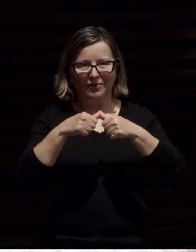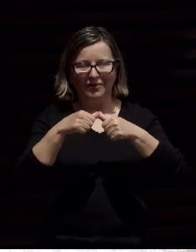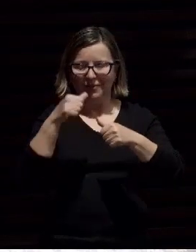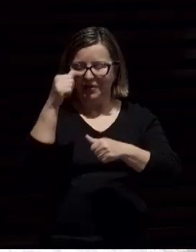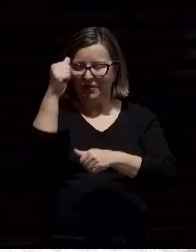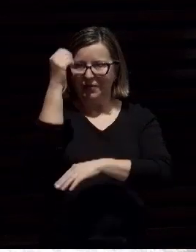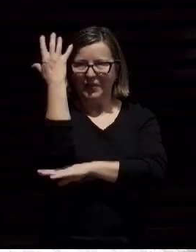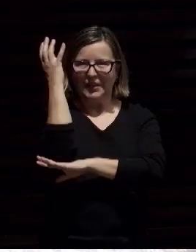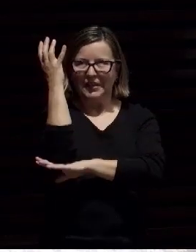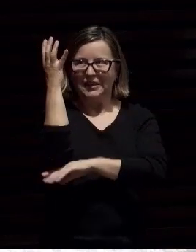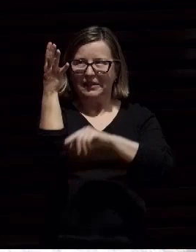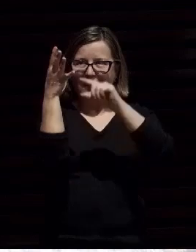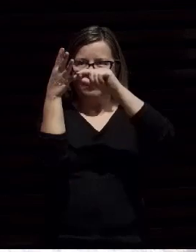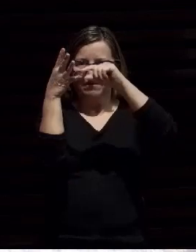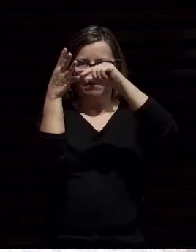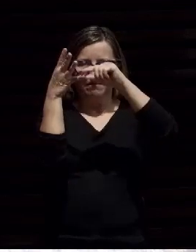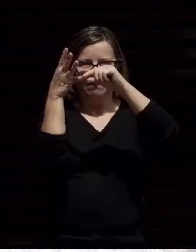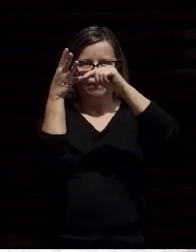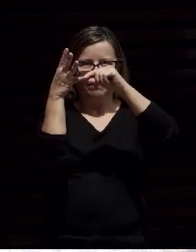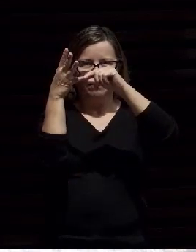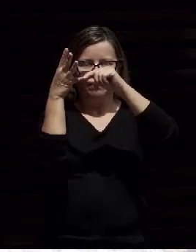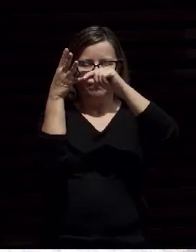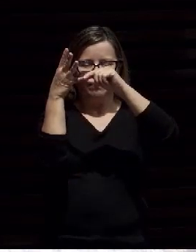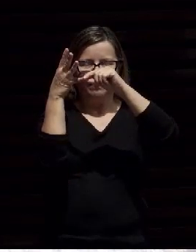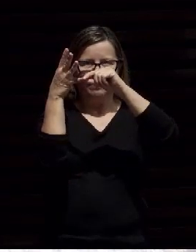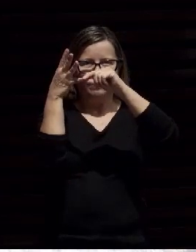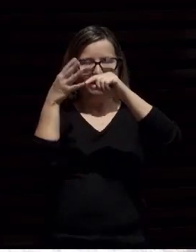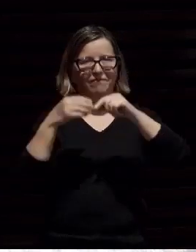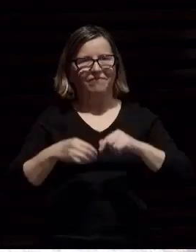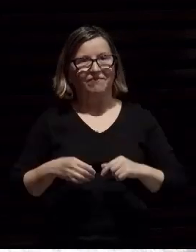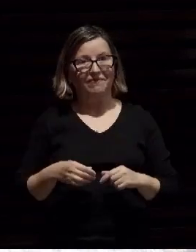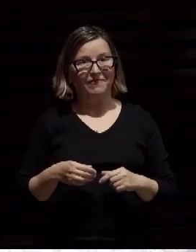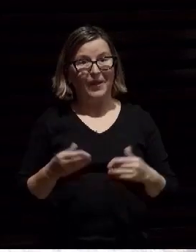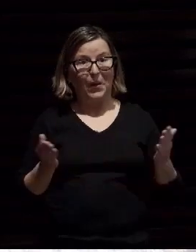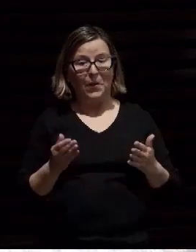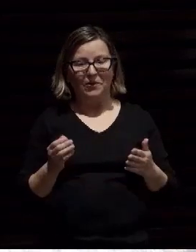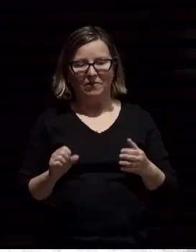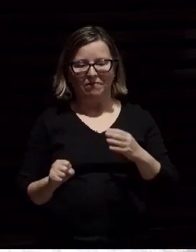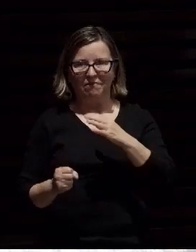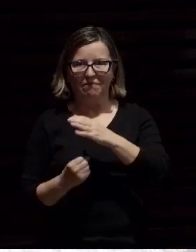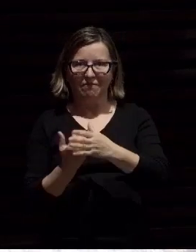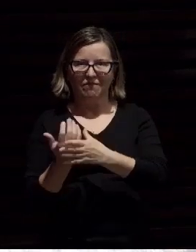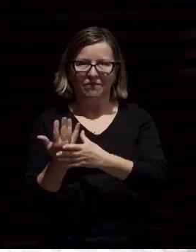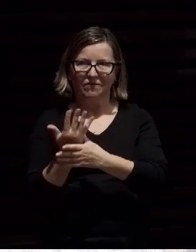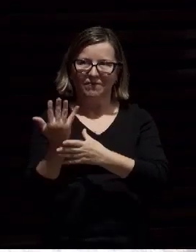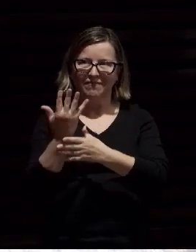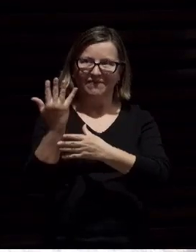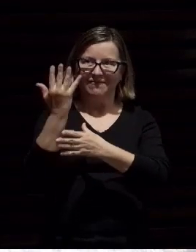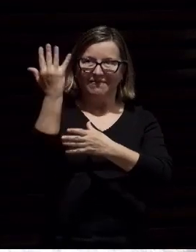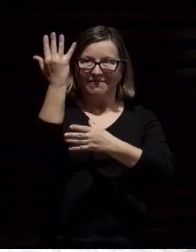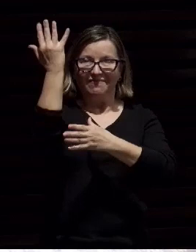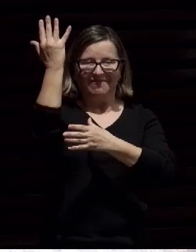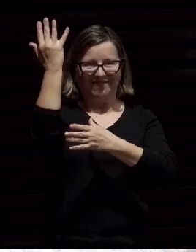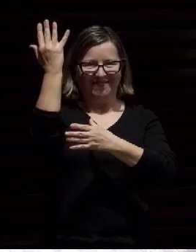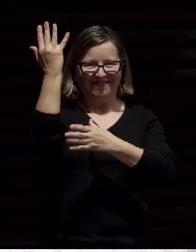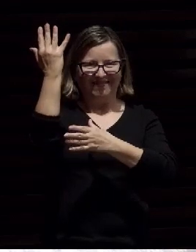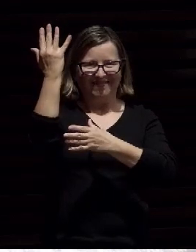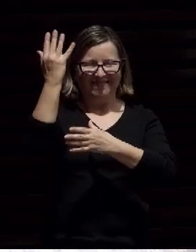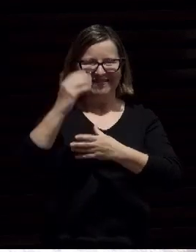Hoje ela já está grande, lá no meu Piauí.